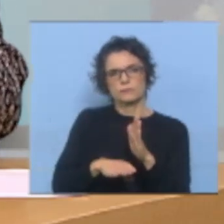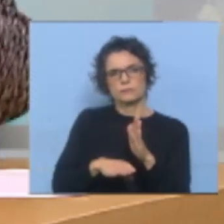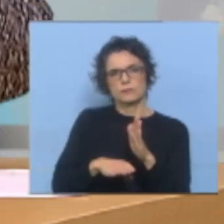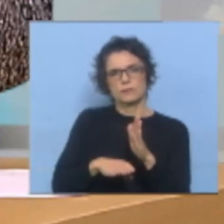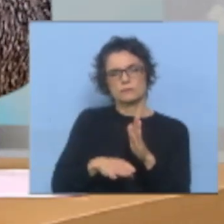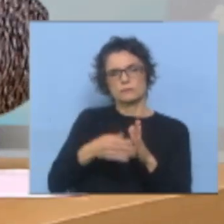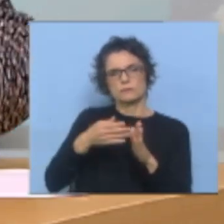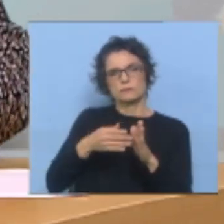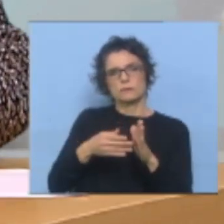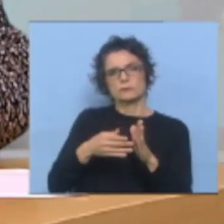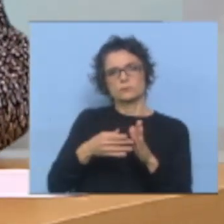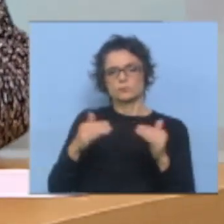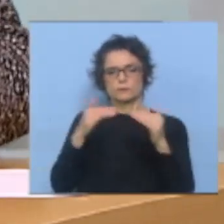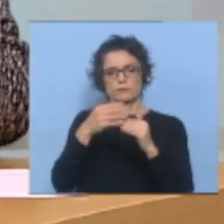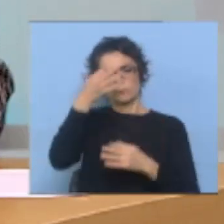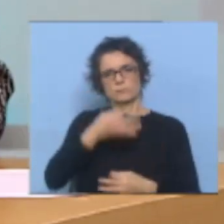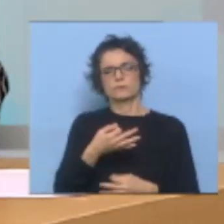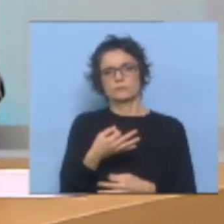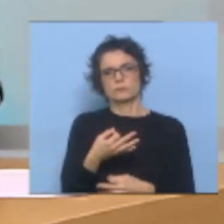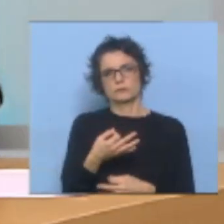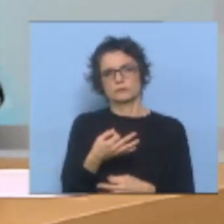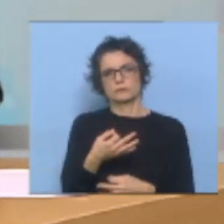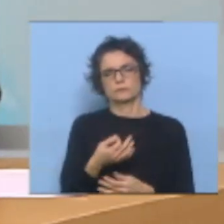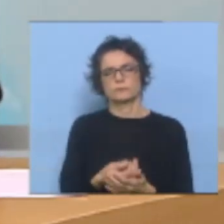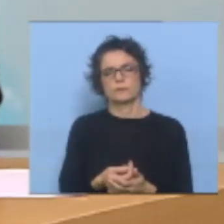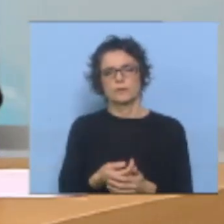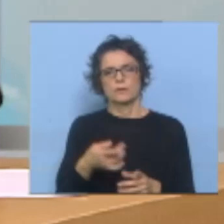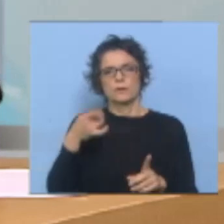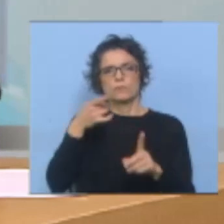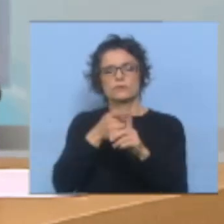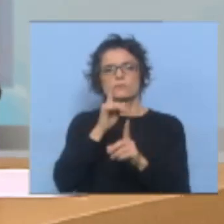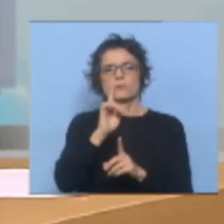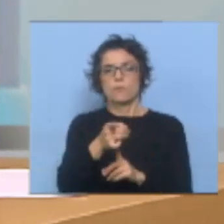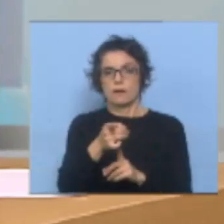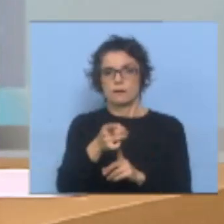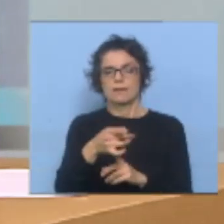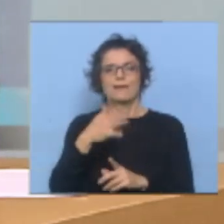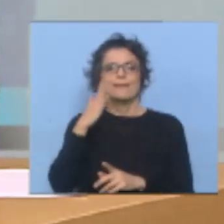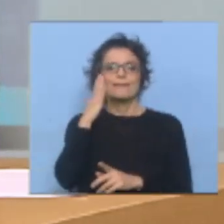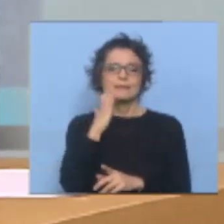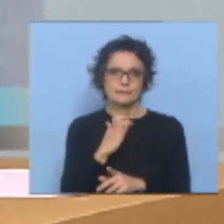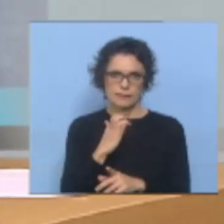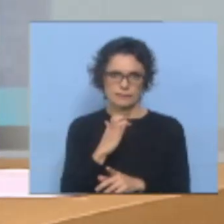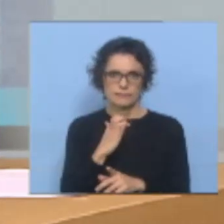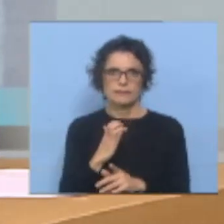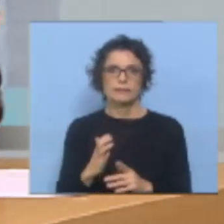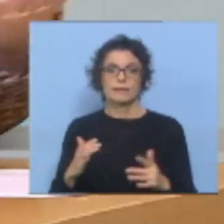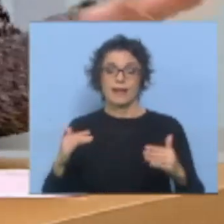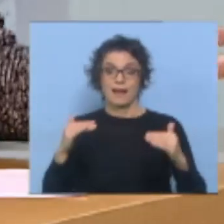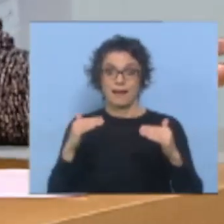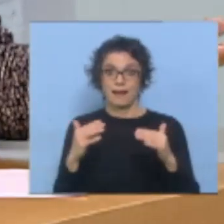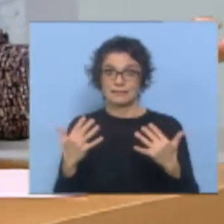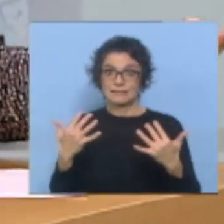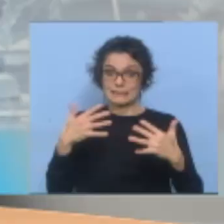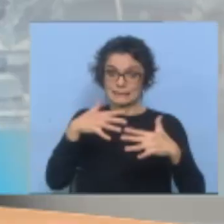que nesse interclassismo haja, no fundo, oportunidades de crescimento conjunto e até fraterno, não é?